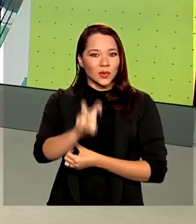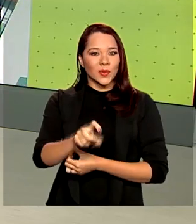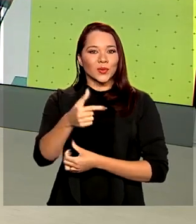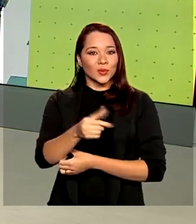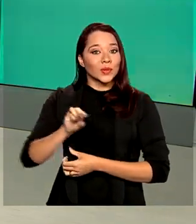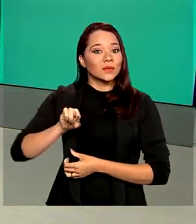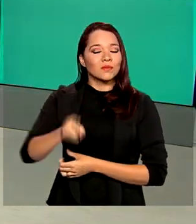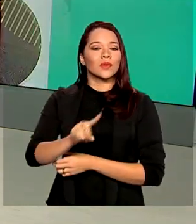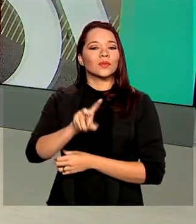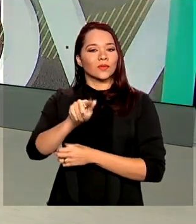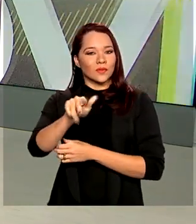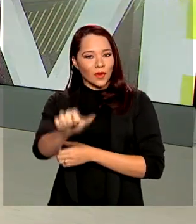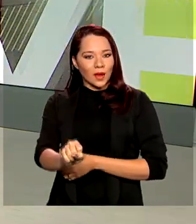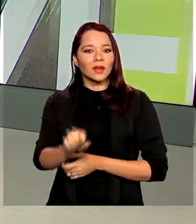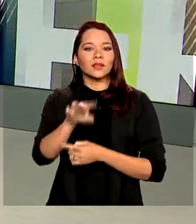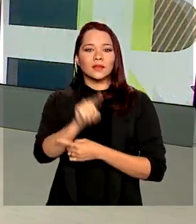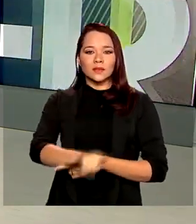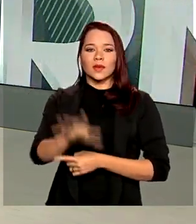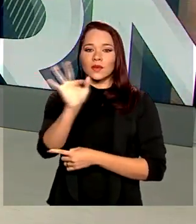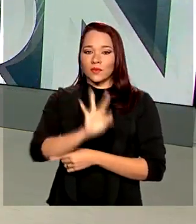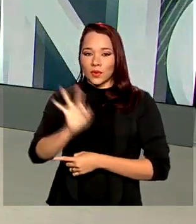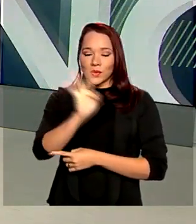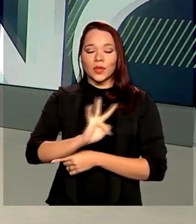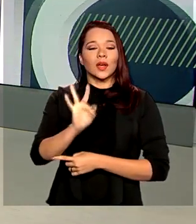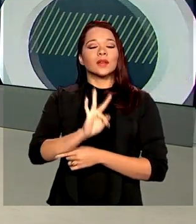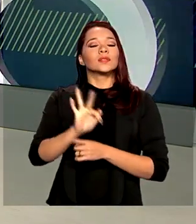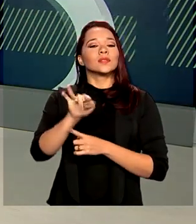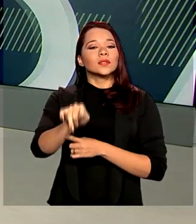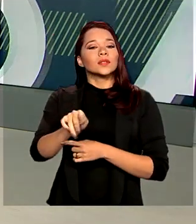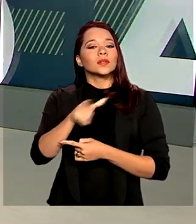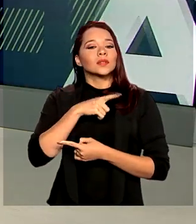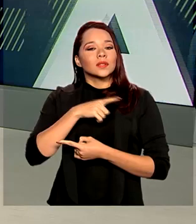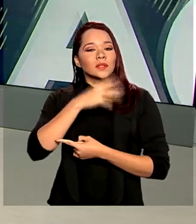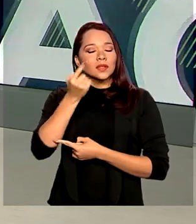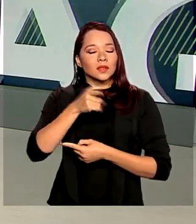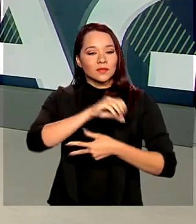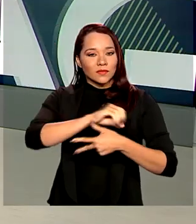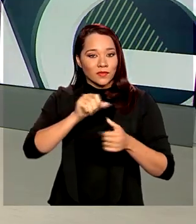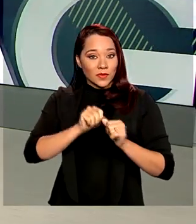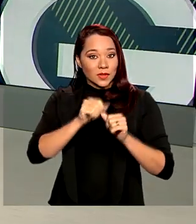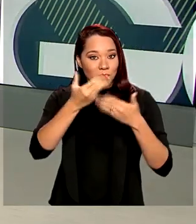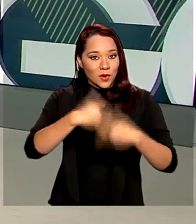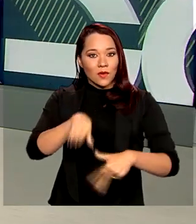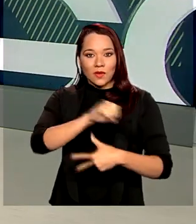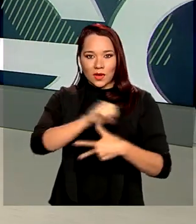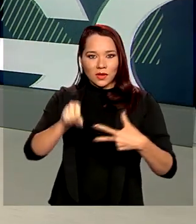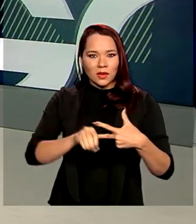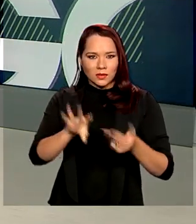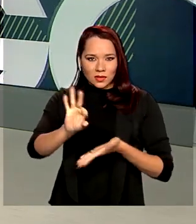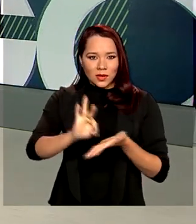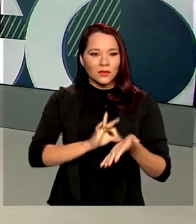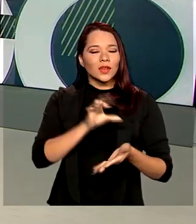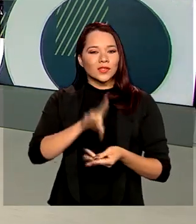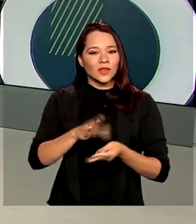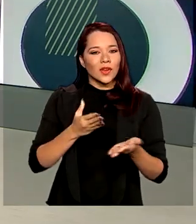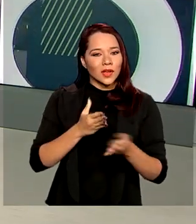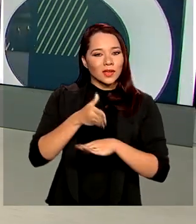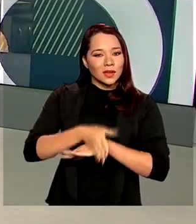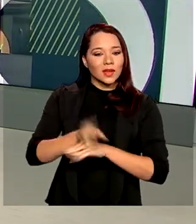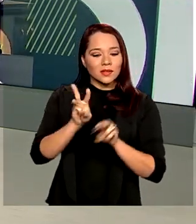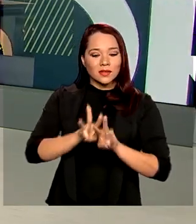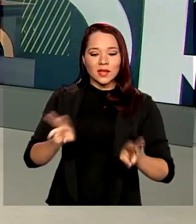em instituições públicas de educação superior para candidatos participantes do Enem. Para se inscrever, basta acessar